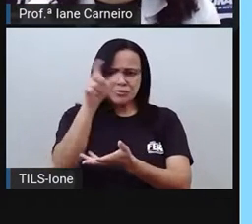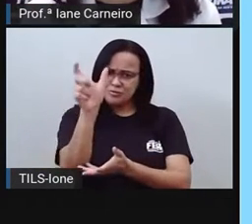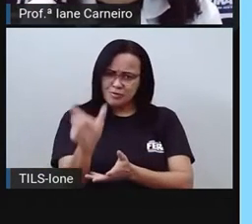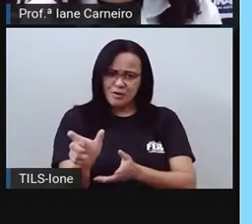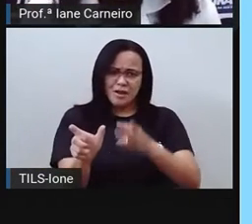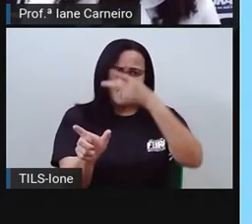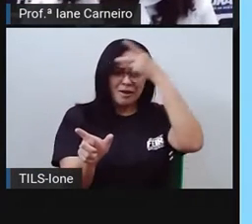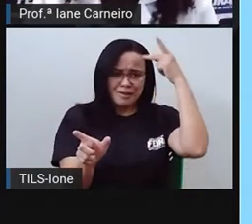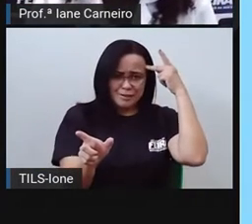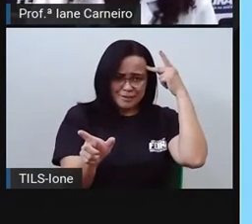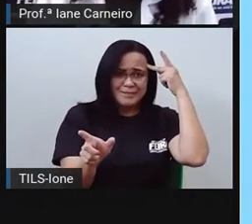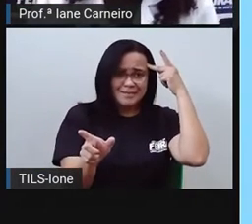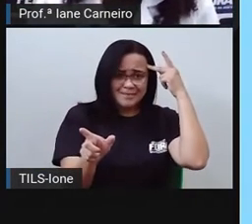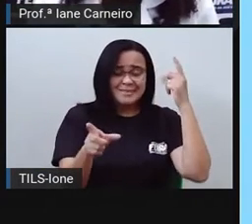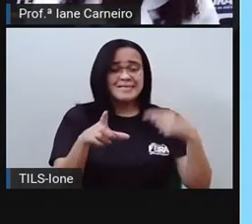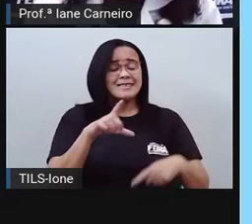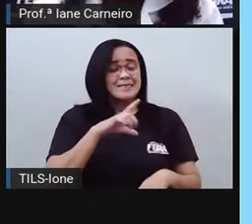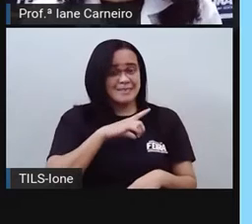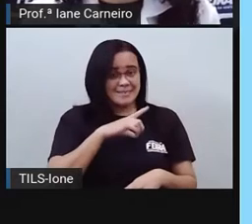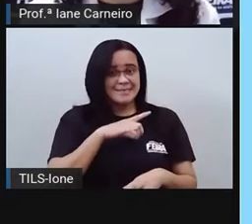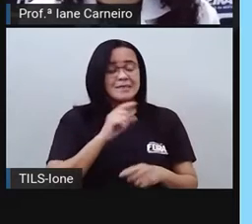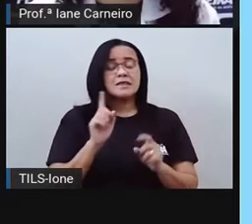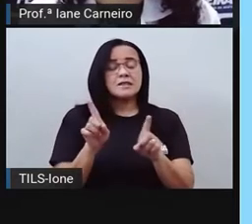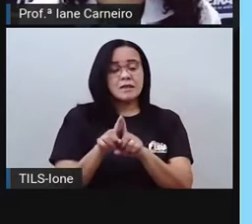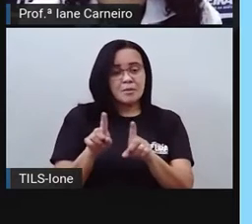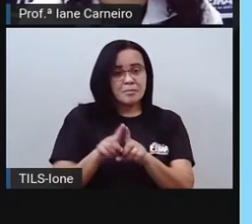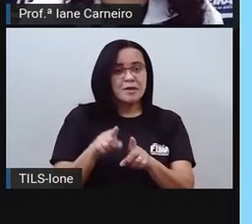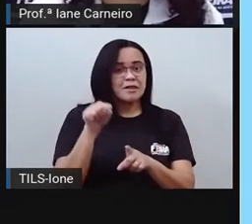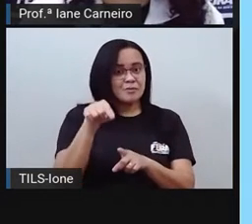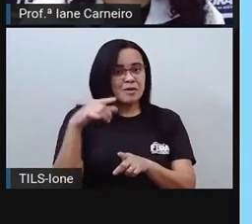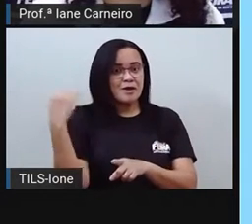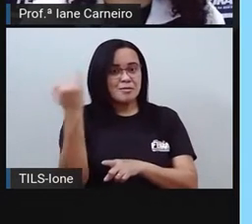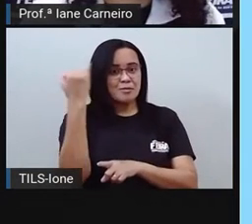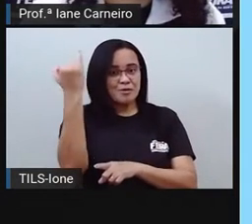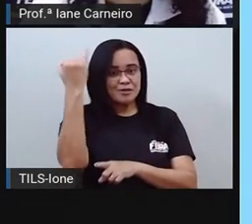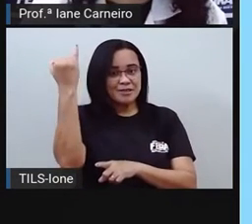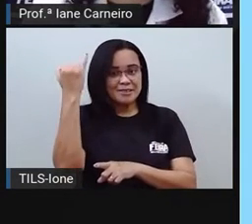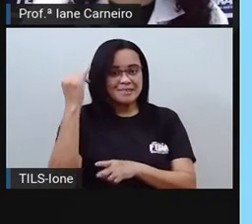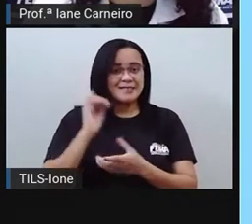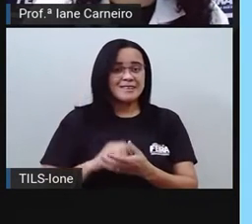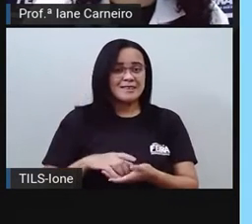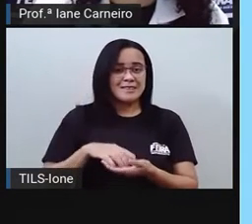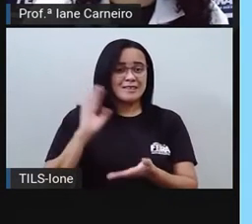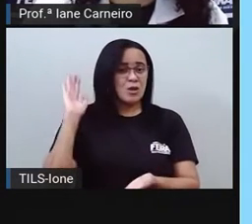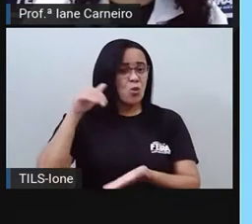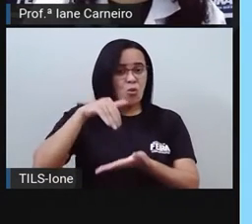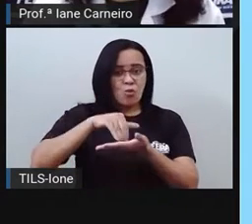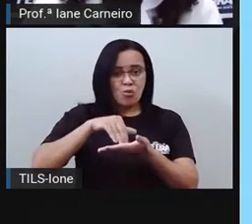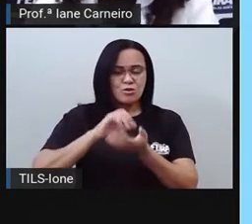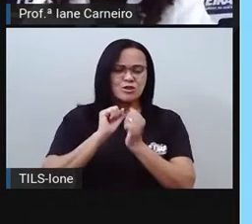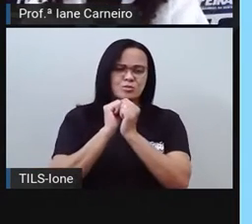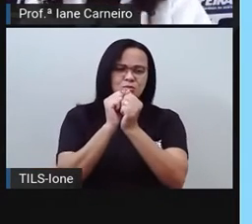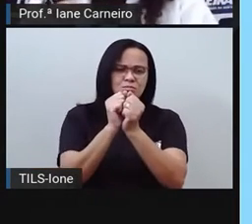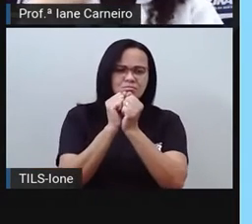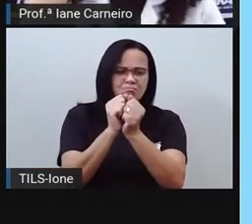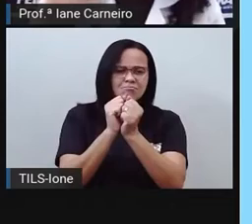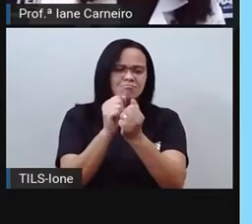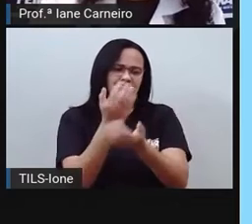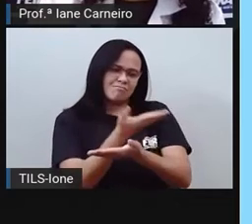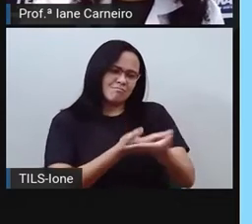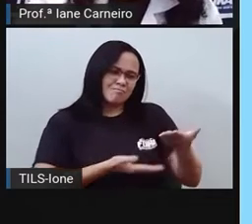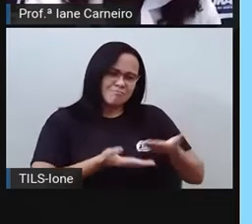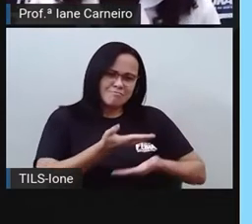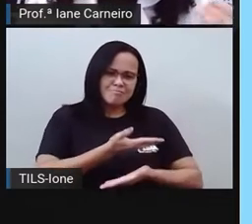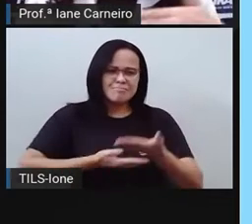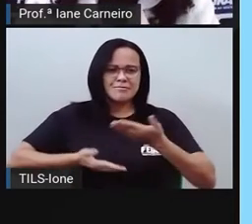desse mundo. E por fim, né? O companheirismo. Então, essa relação toda da gente com o